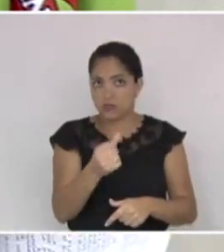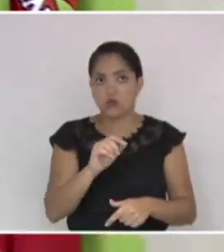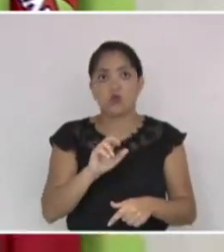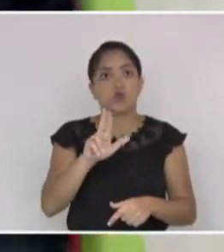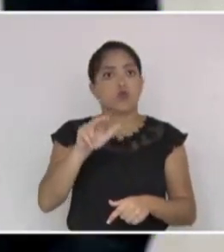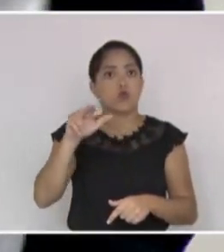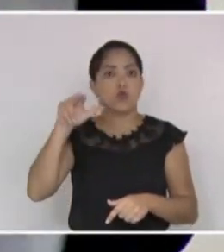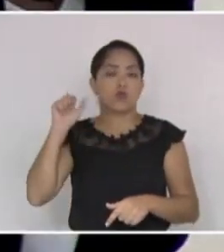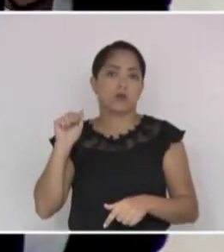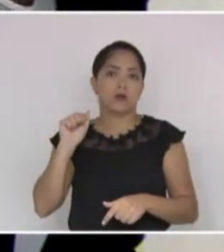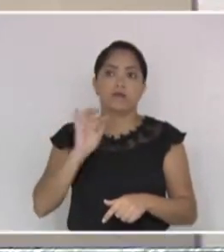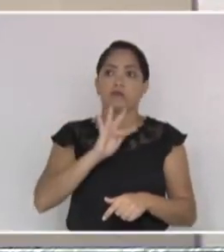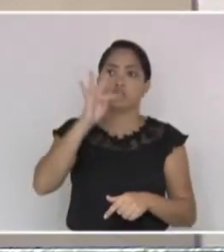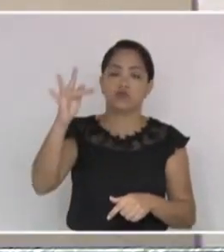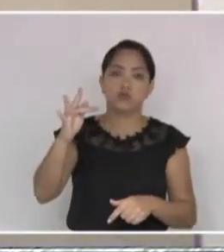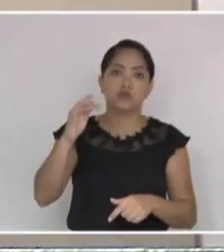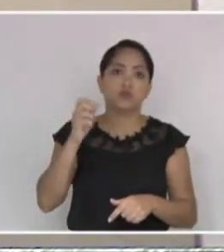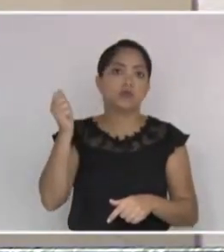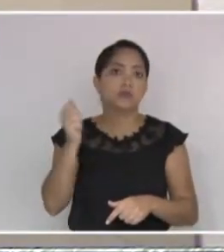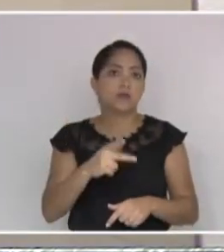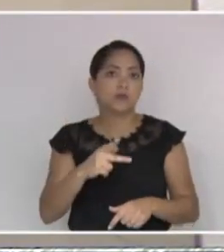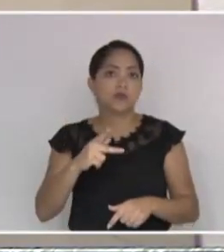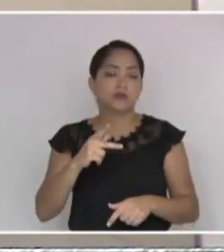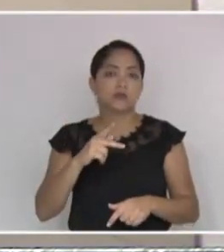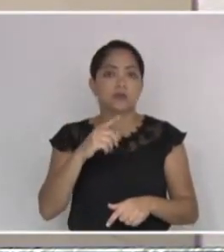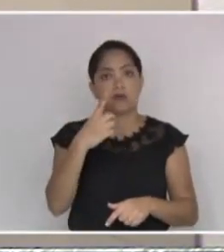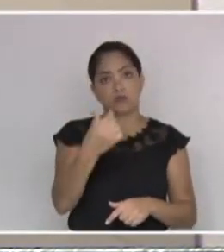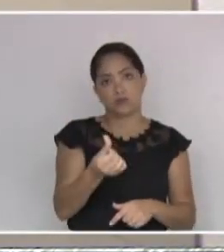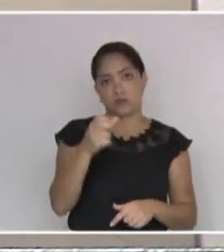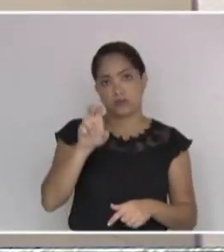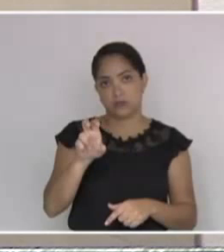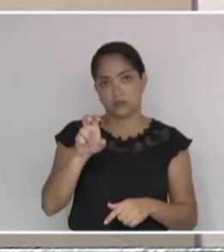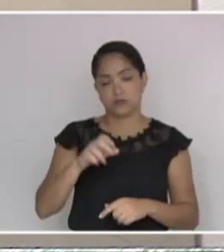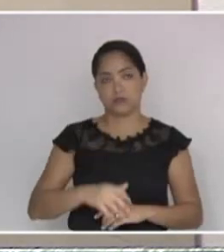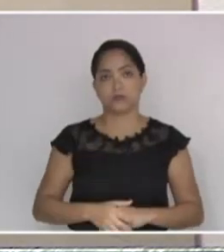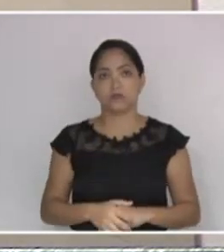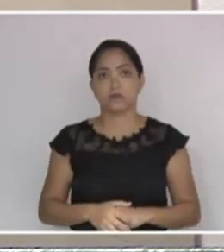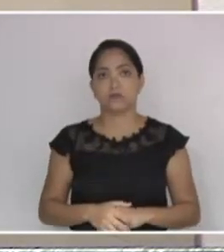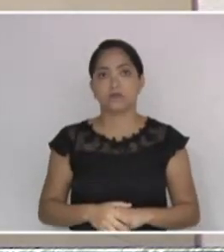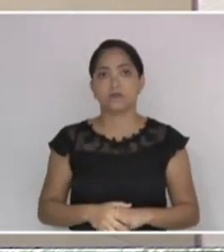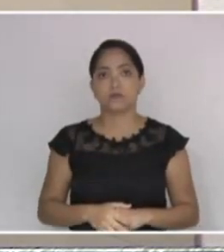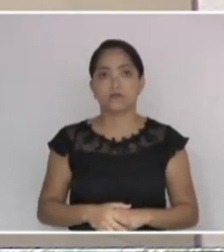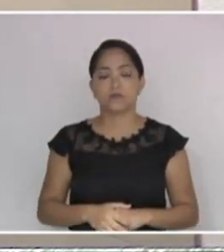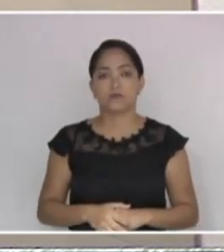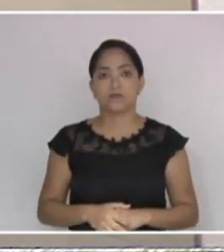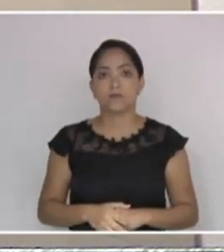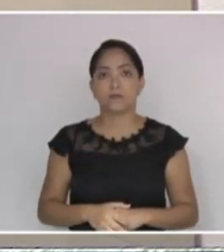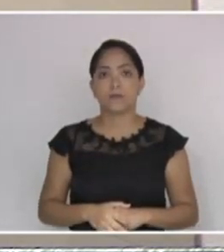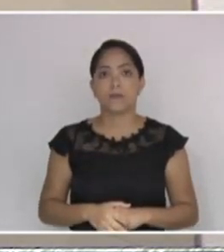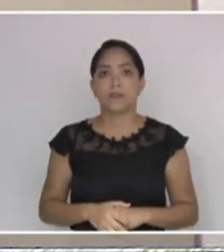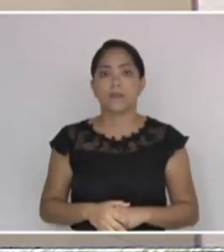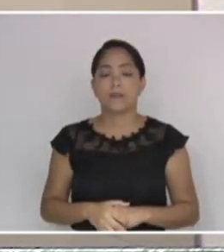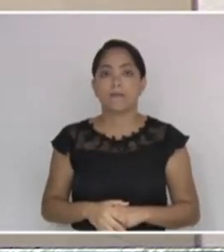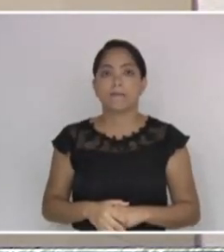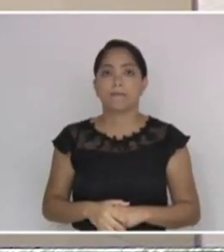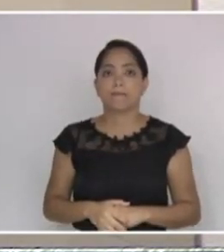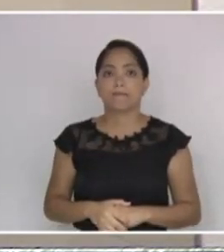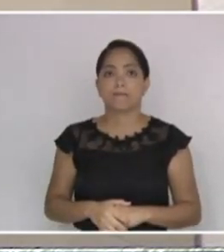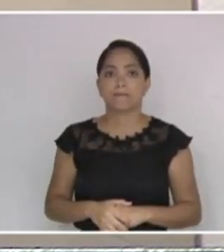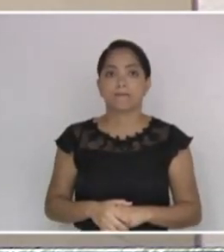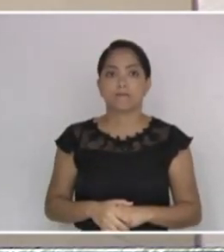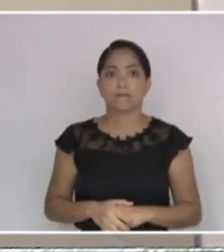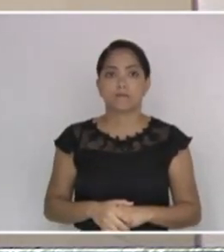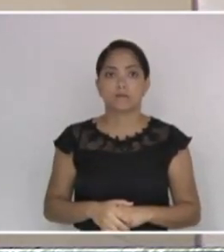obrigada. Obrigado, deputada Ana Paula, por essa sua excelente fala na avaliação da reforma da Previdência que está sendo